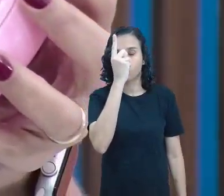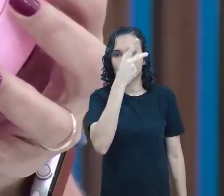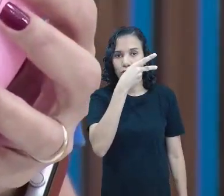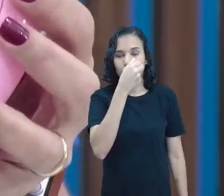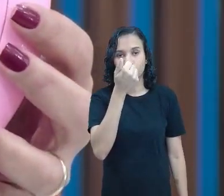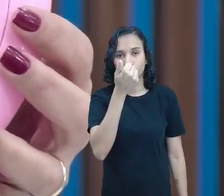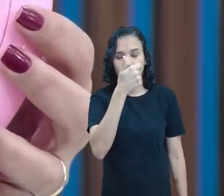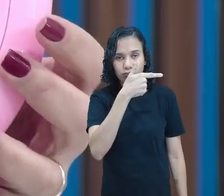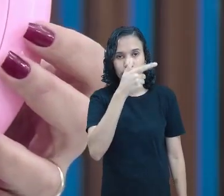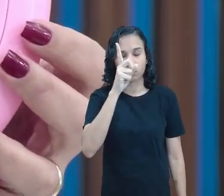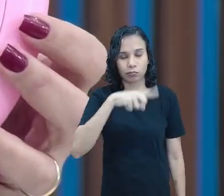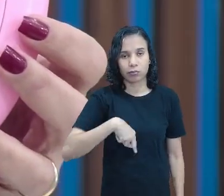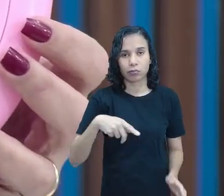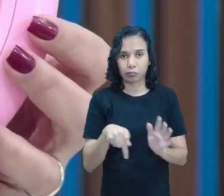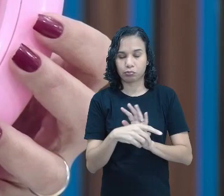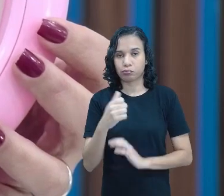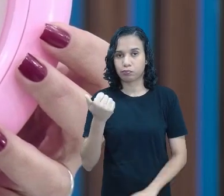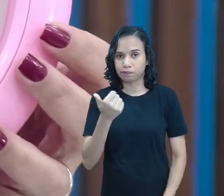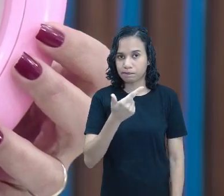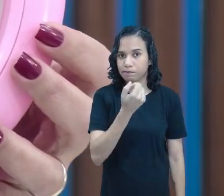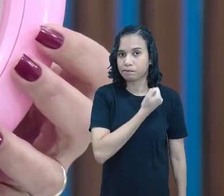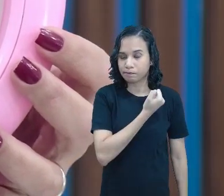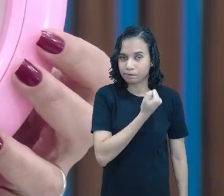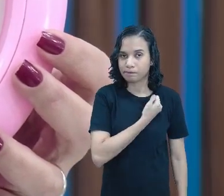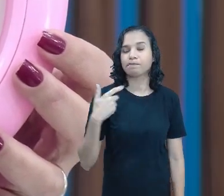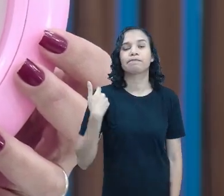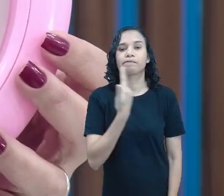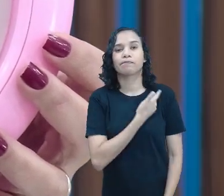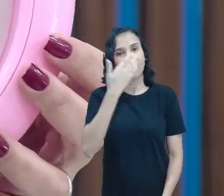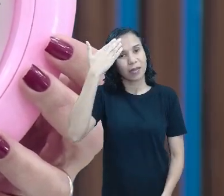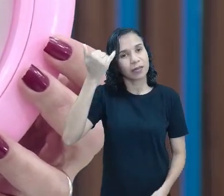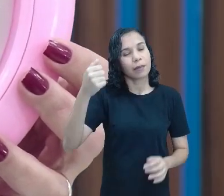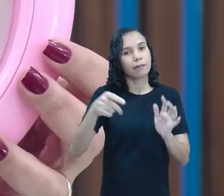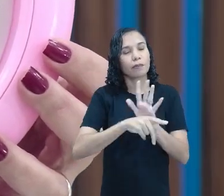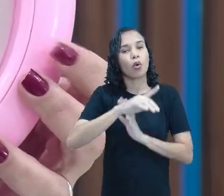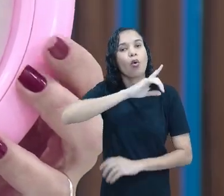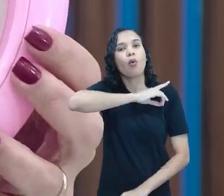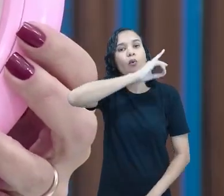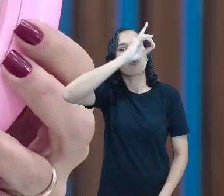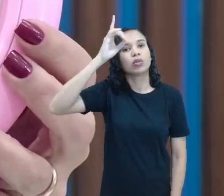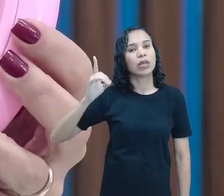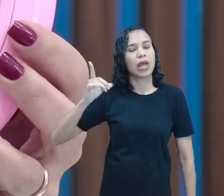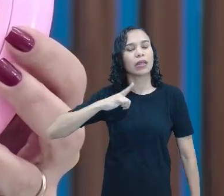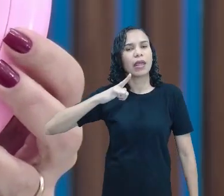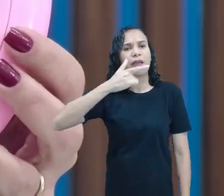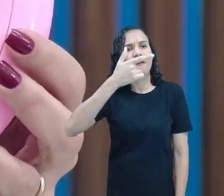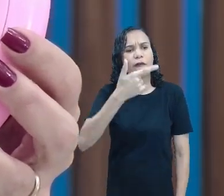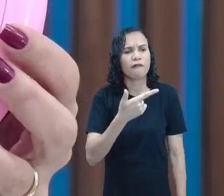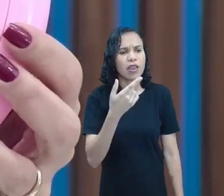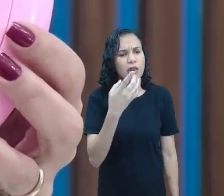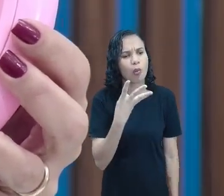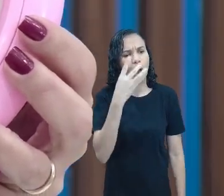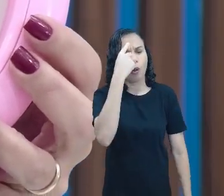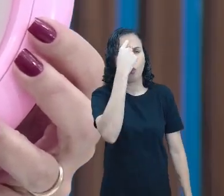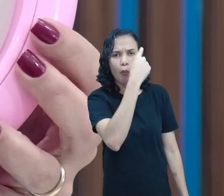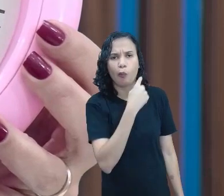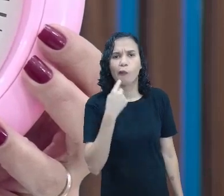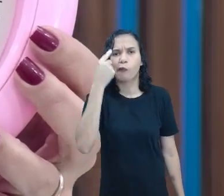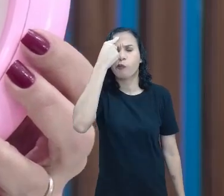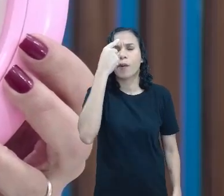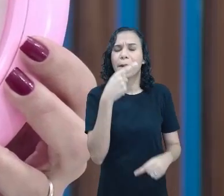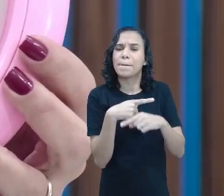12 números, tá? Então, a gente sabe que o nosso dia, ele tem 24 horas. No